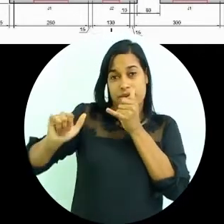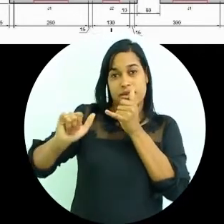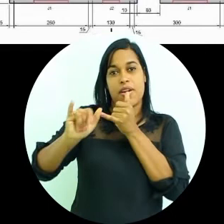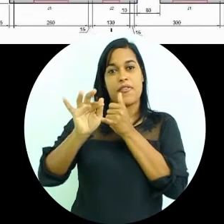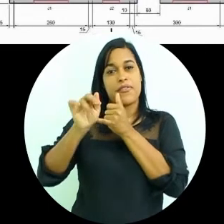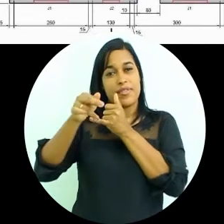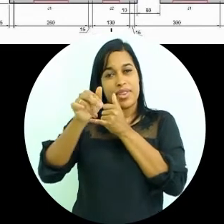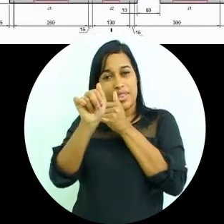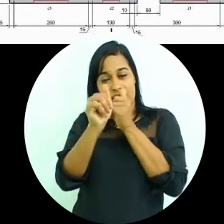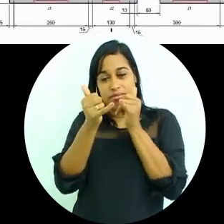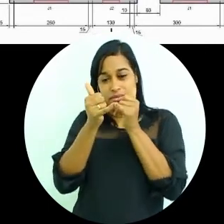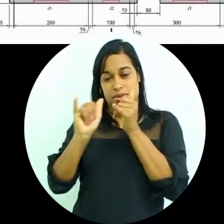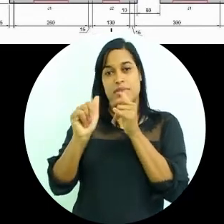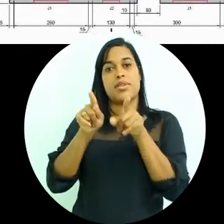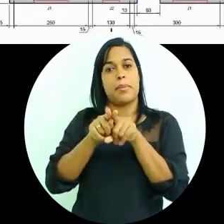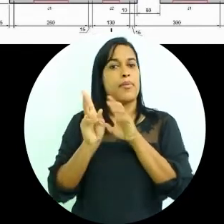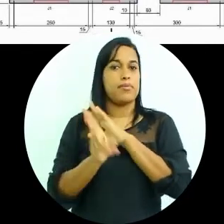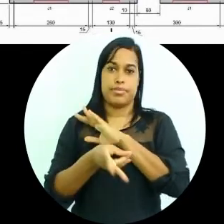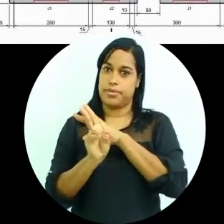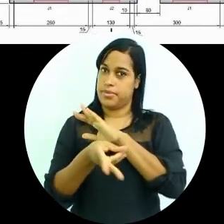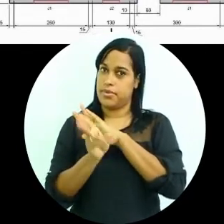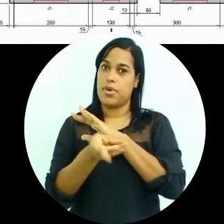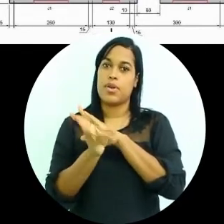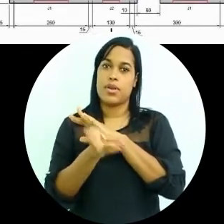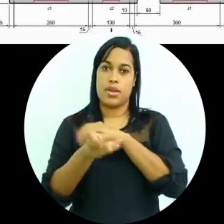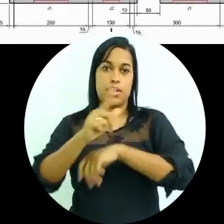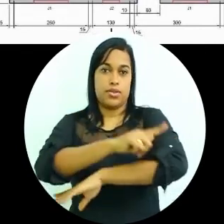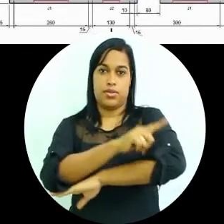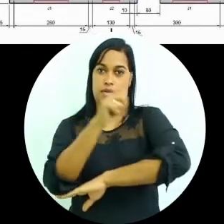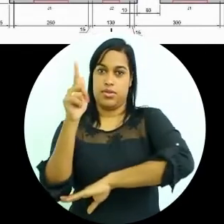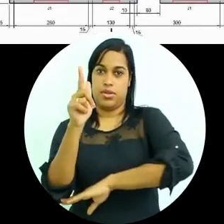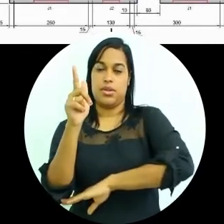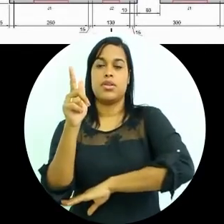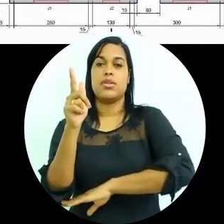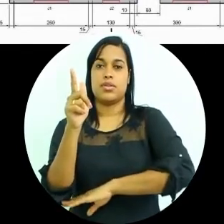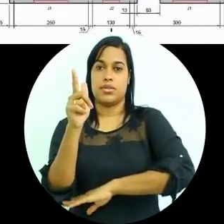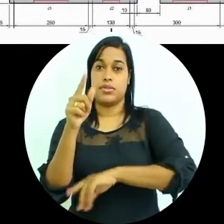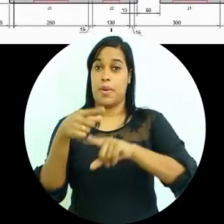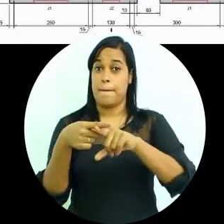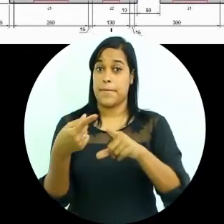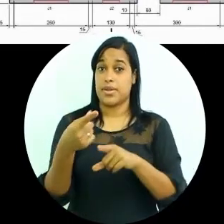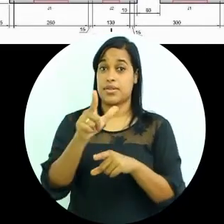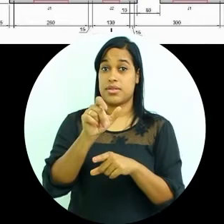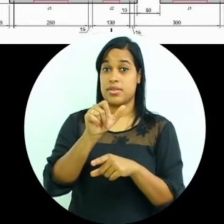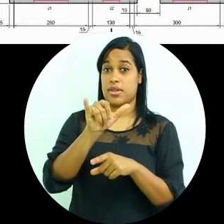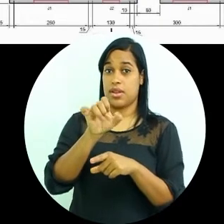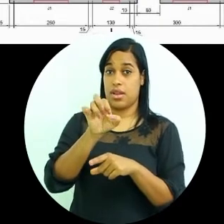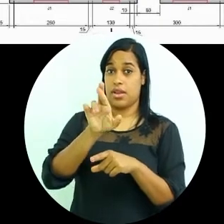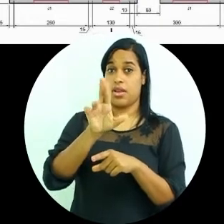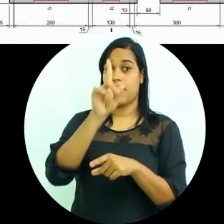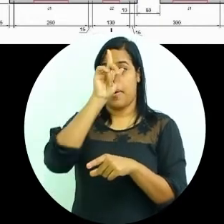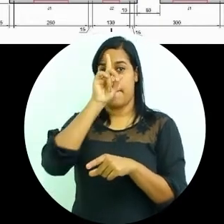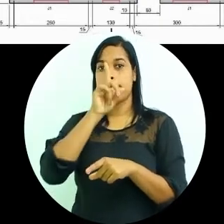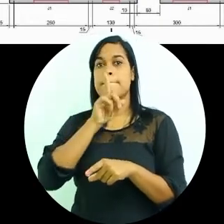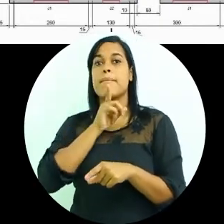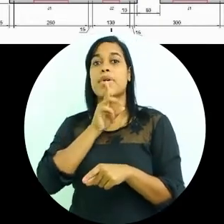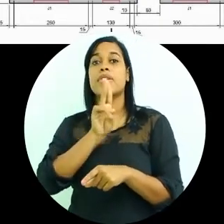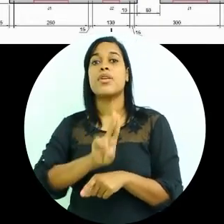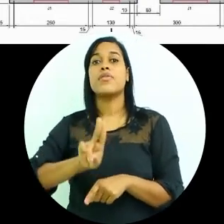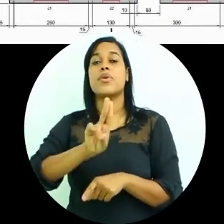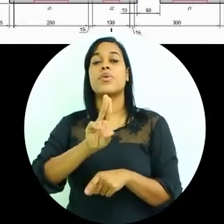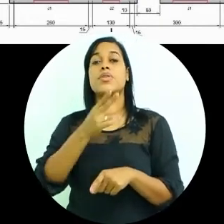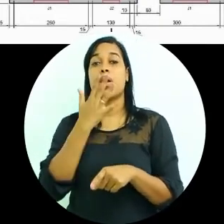finas. E para isso nós vamos manter ainda no layer janelas, só que em vez de by layer manter o amarelo,